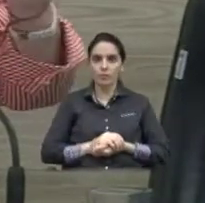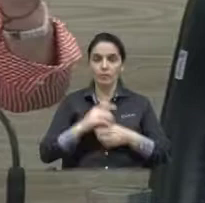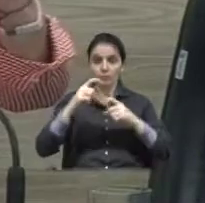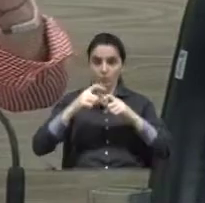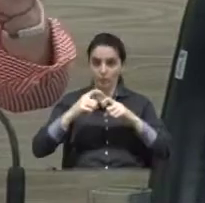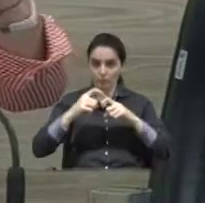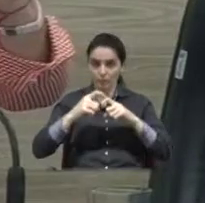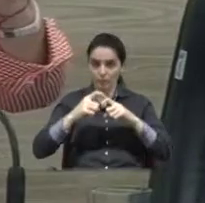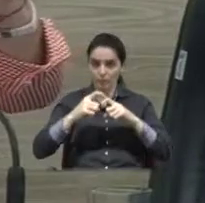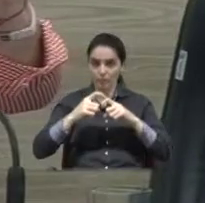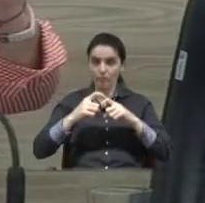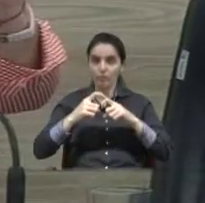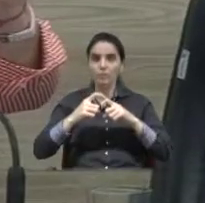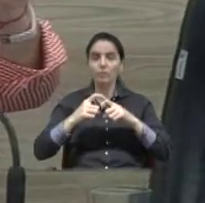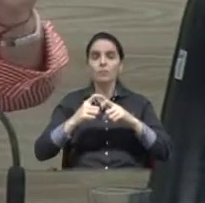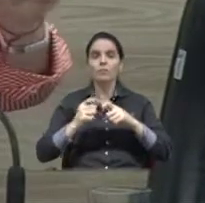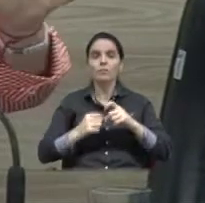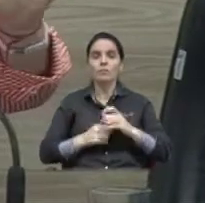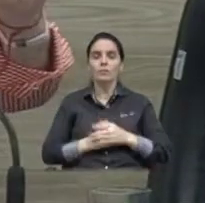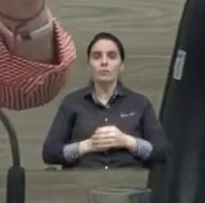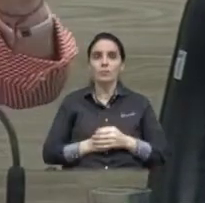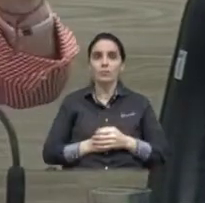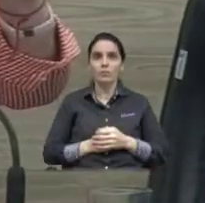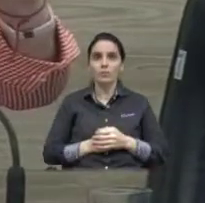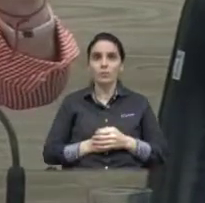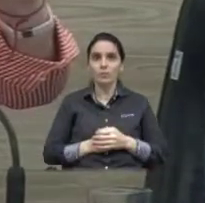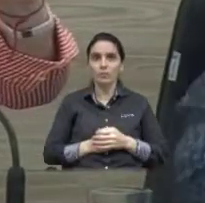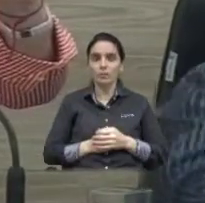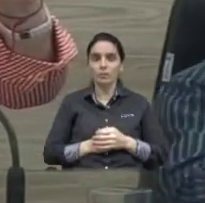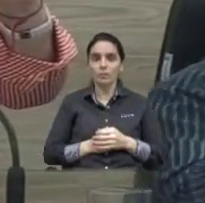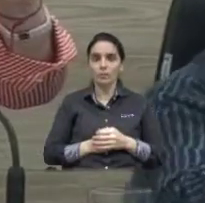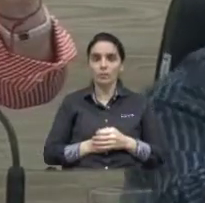distúrbio da fala. Ai, agora me deu um branco.